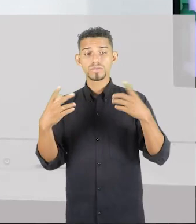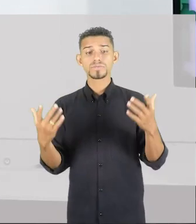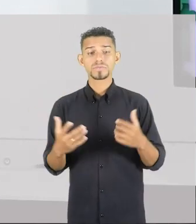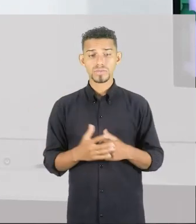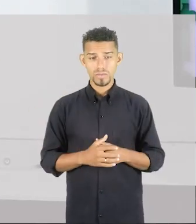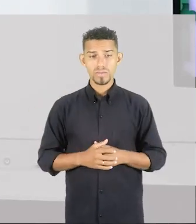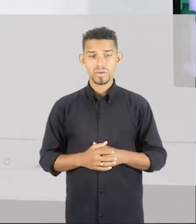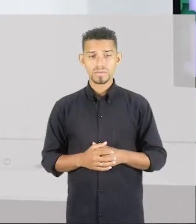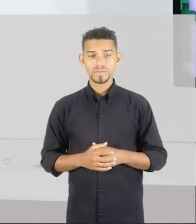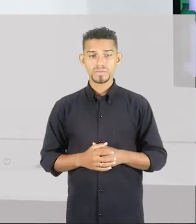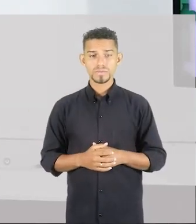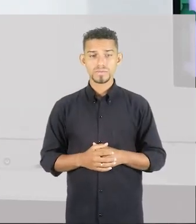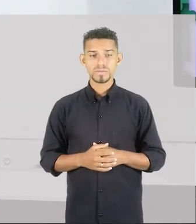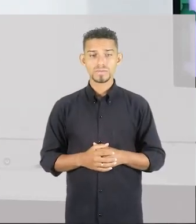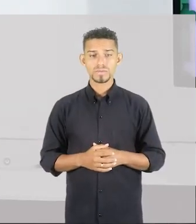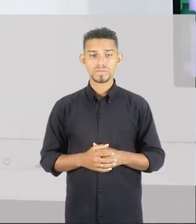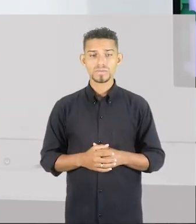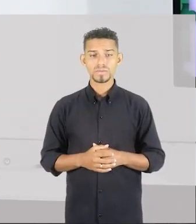do campo.